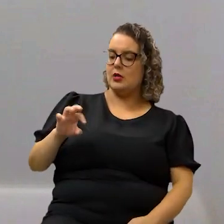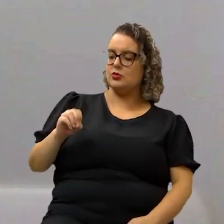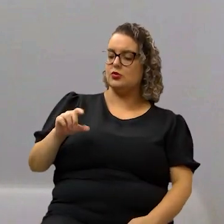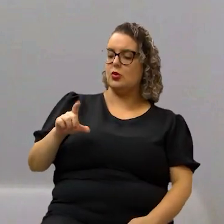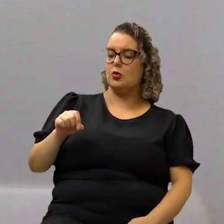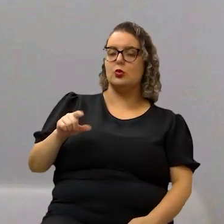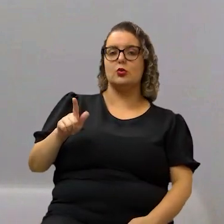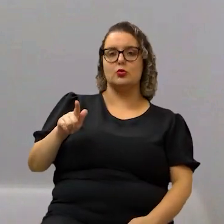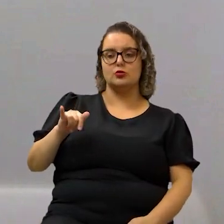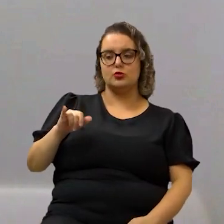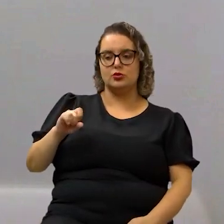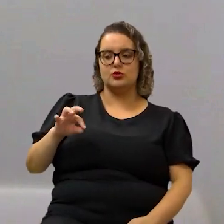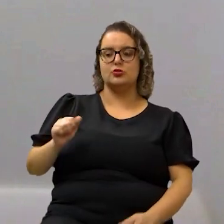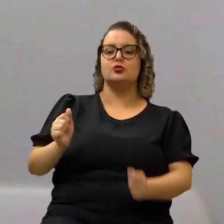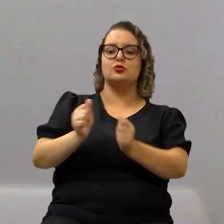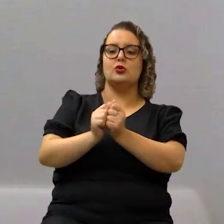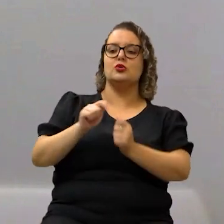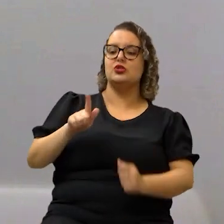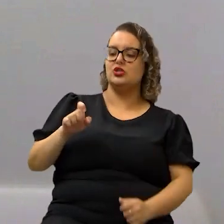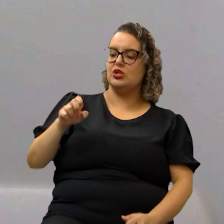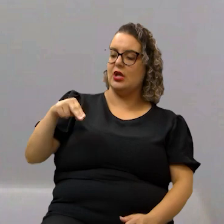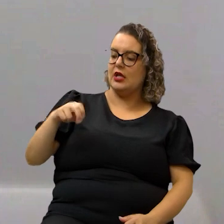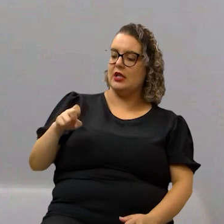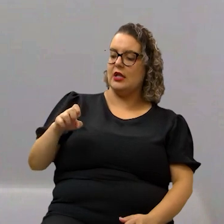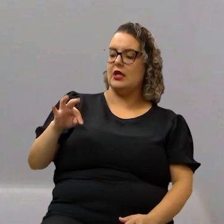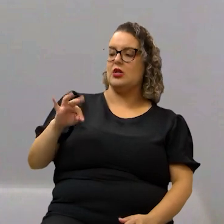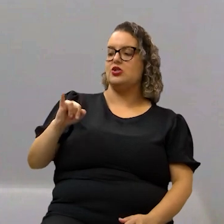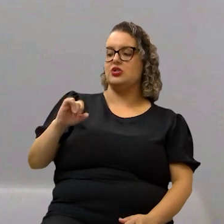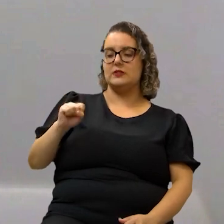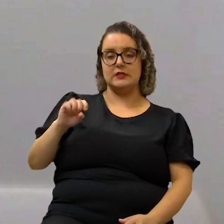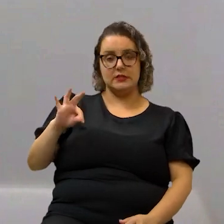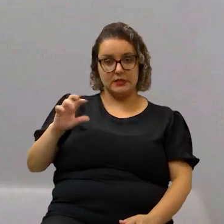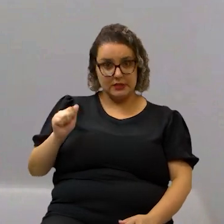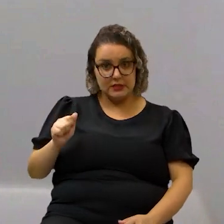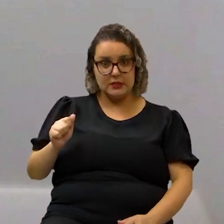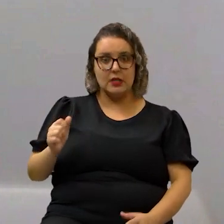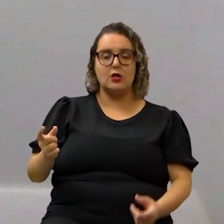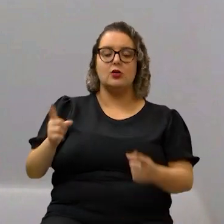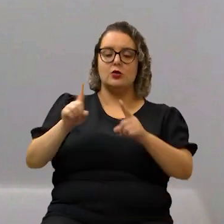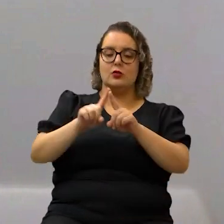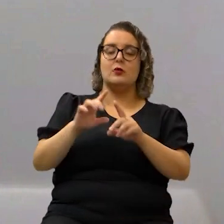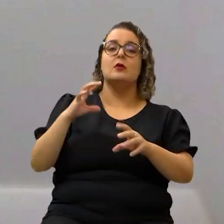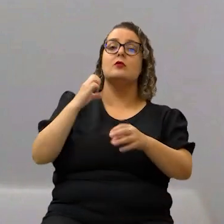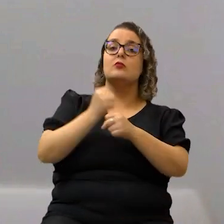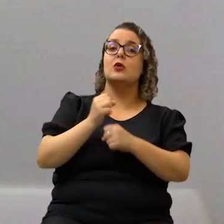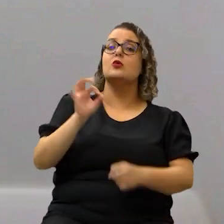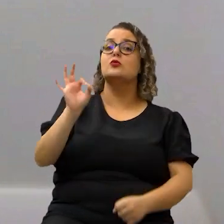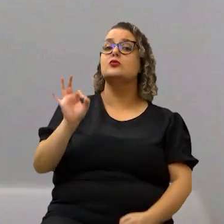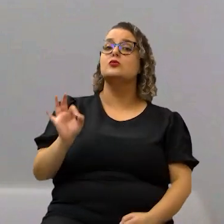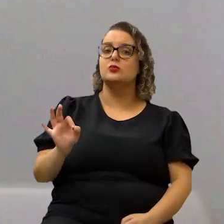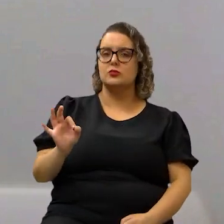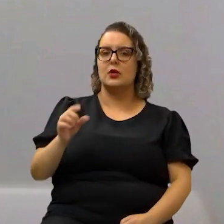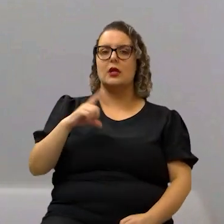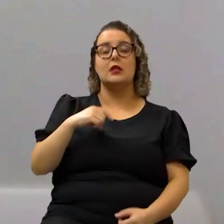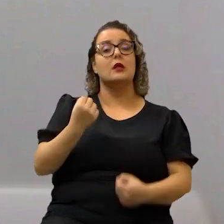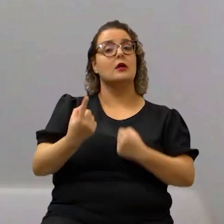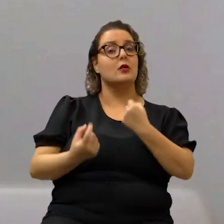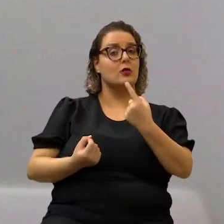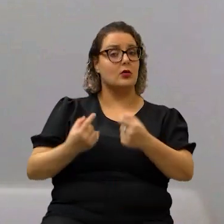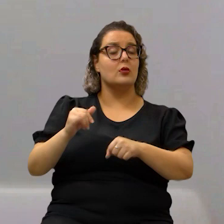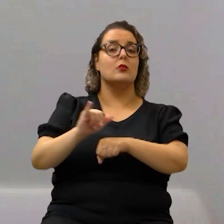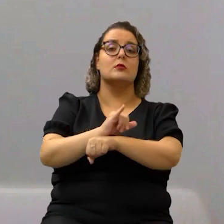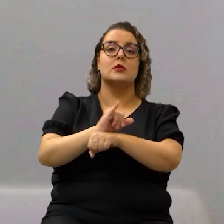mastologista junto ao geneticista, que é o médico que cuida dessa parte. Vai fazer um cálculo desse risco. A gente tem